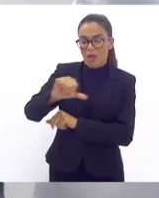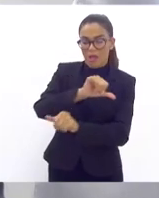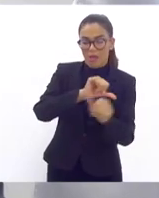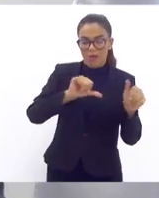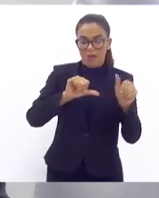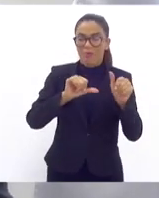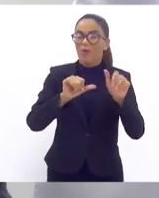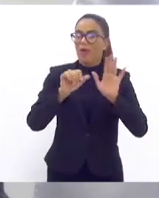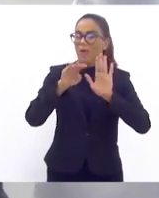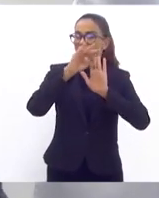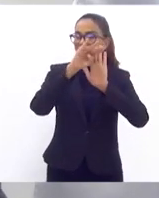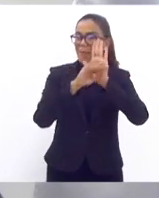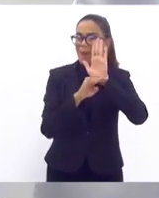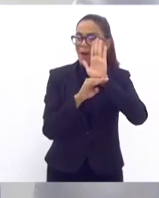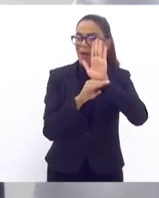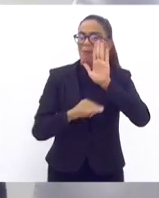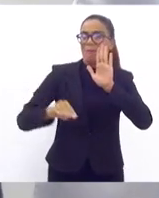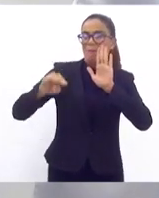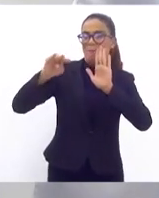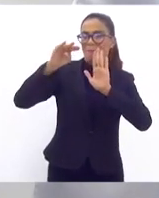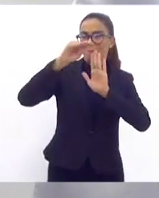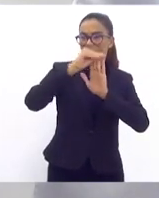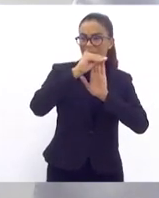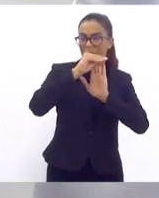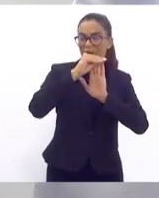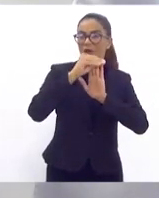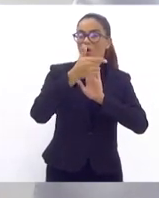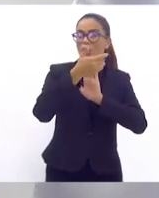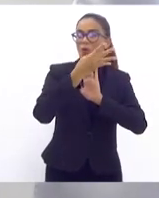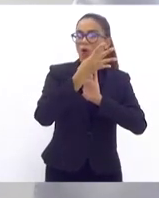dos trabalhos. Então, eu vou do 45...